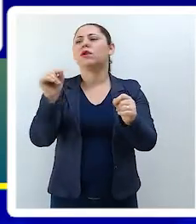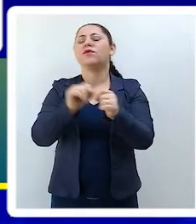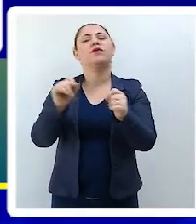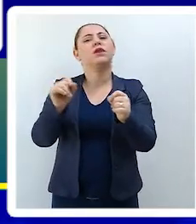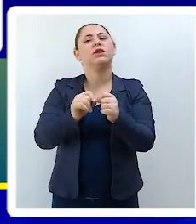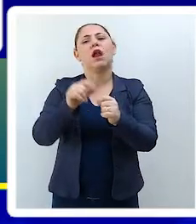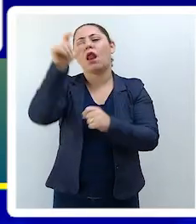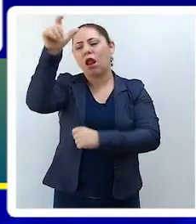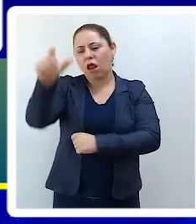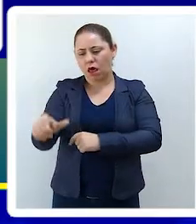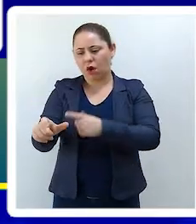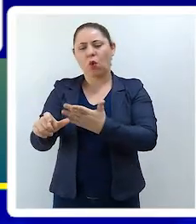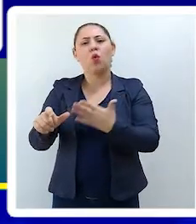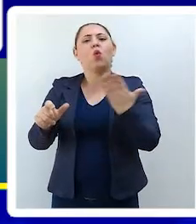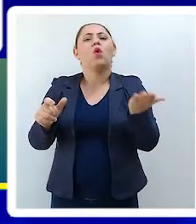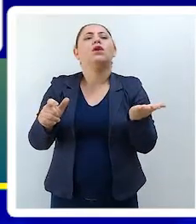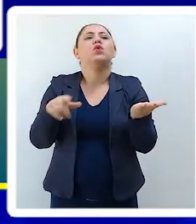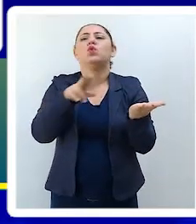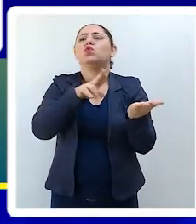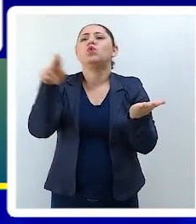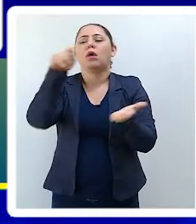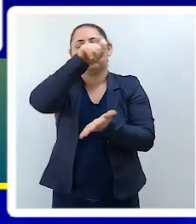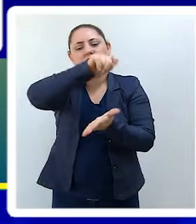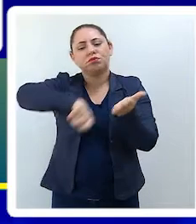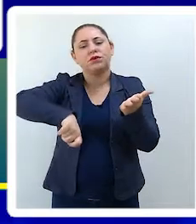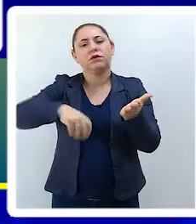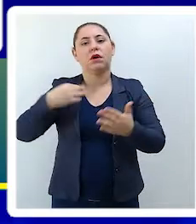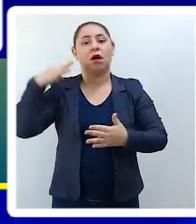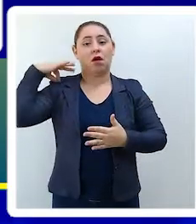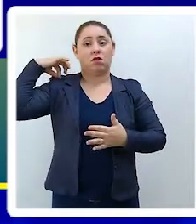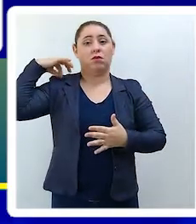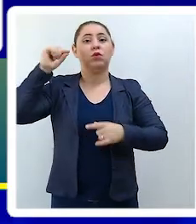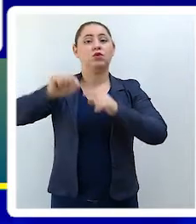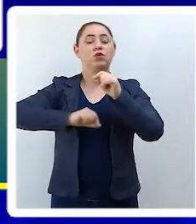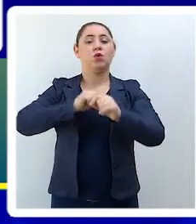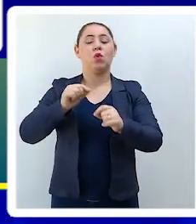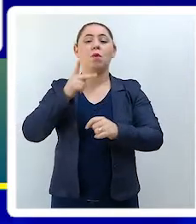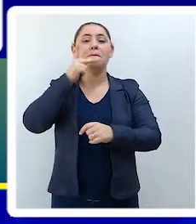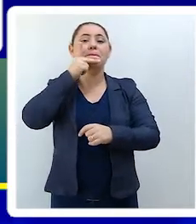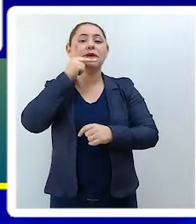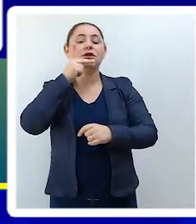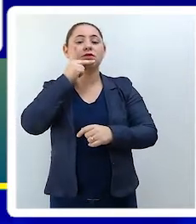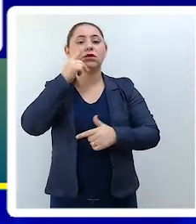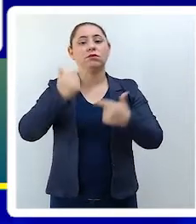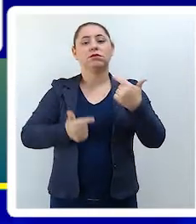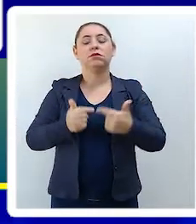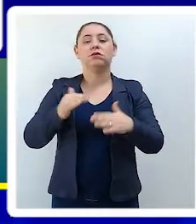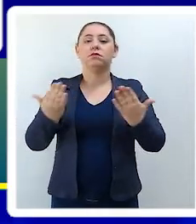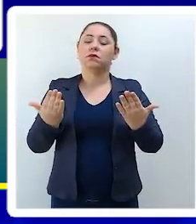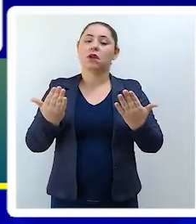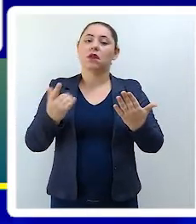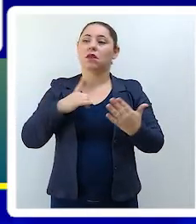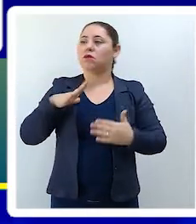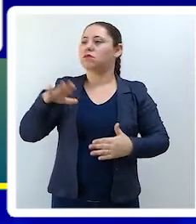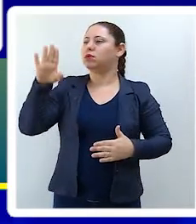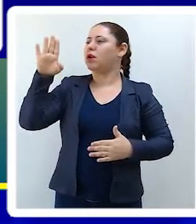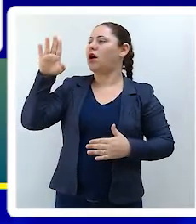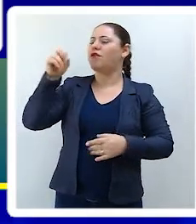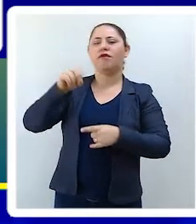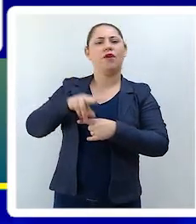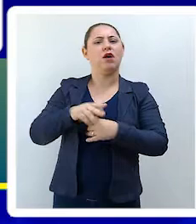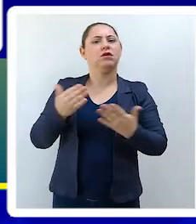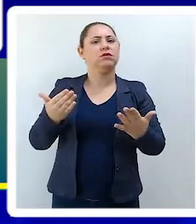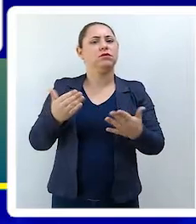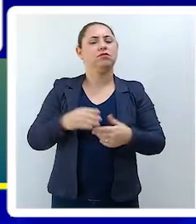que elas estavam fazendo quando elas colocavam o nome à disposição de um partido e de concorrer a um cargo. Elas